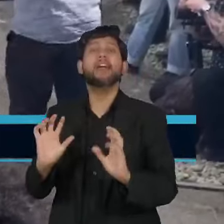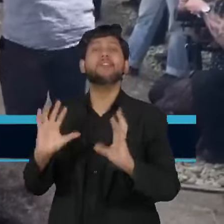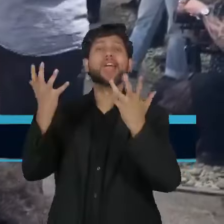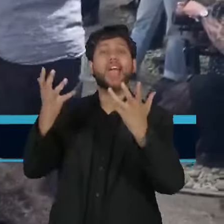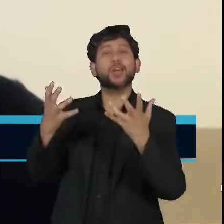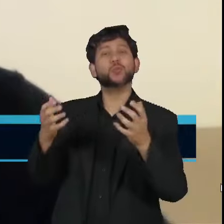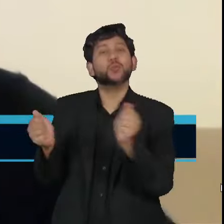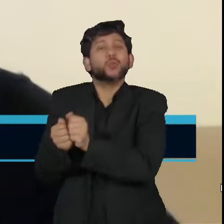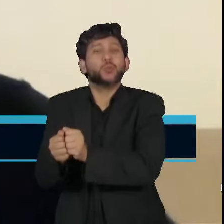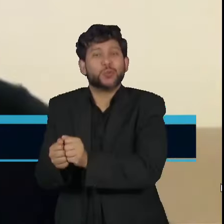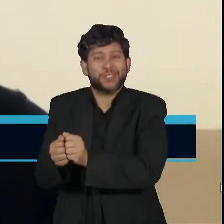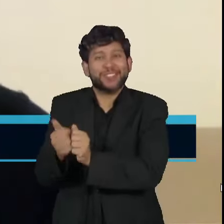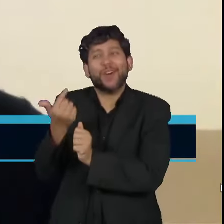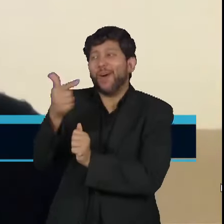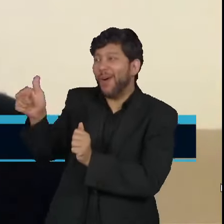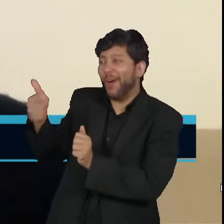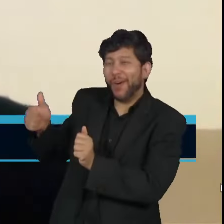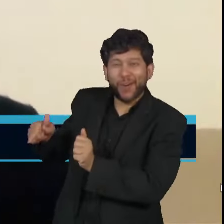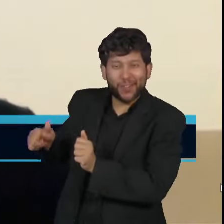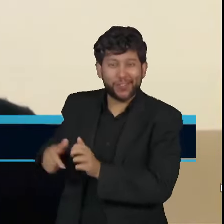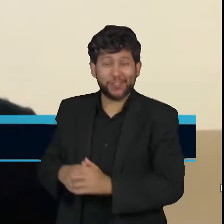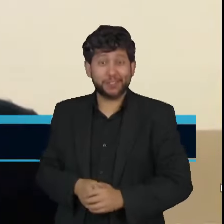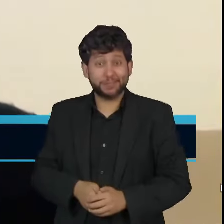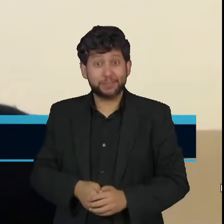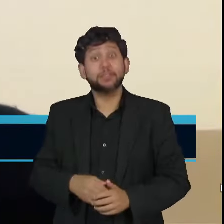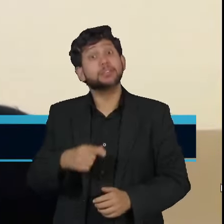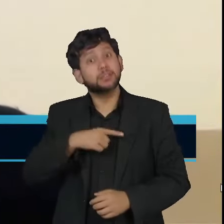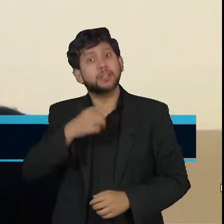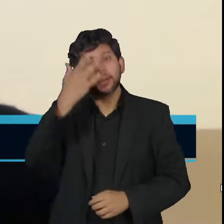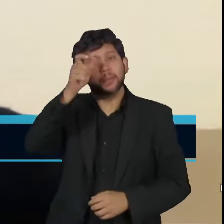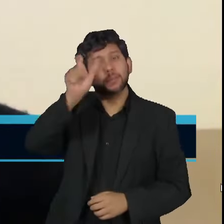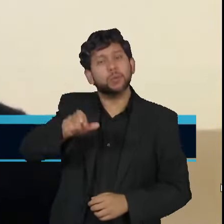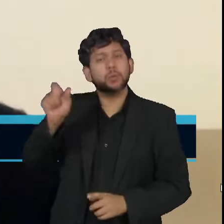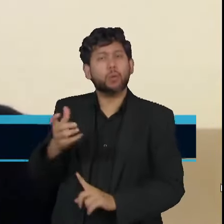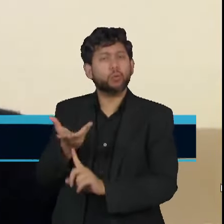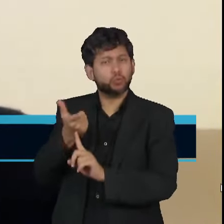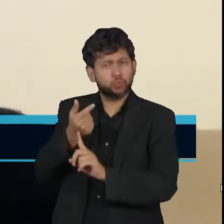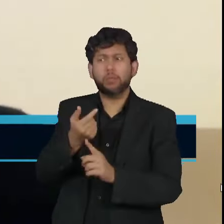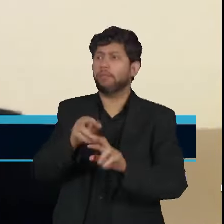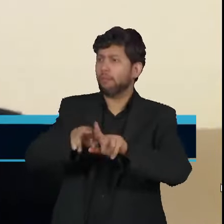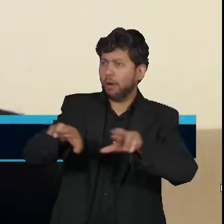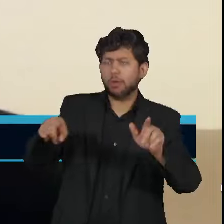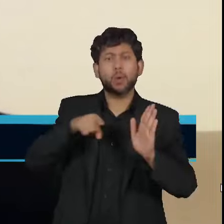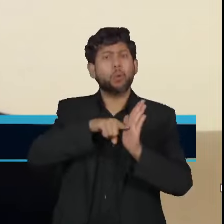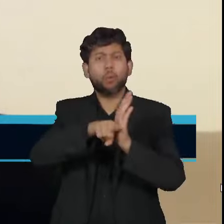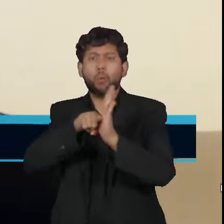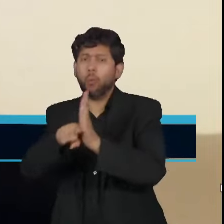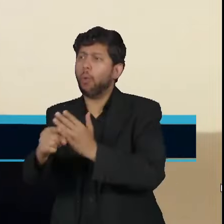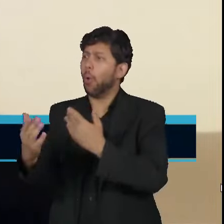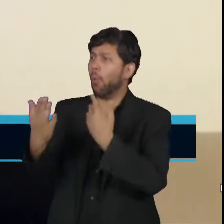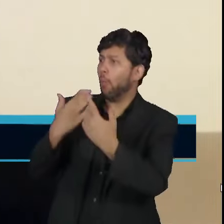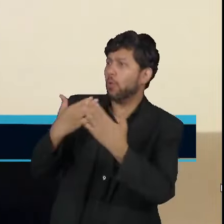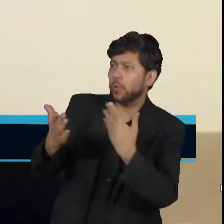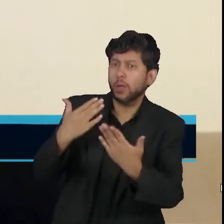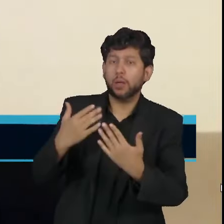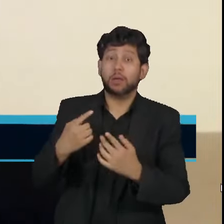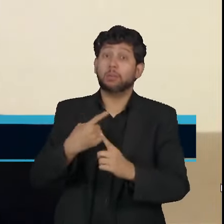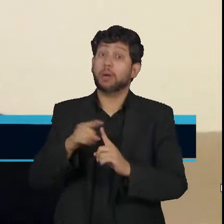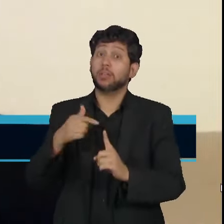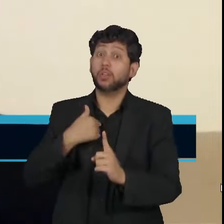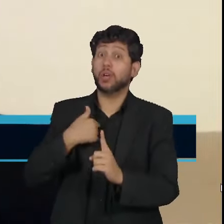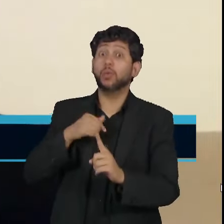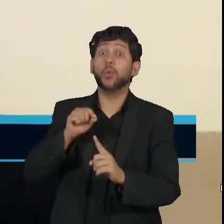Paralelos eu não consigo quantificar quantos artistas eu Visitei pesquisei e conheci e conversei mas nós chegamos a uma